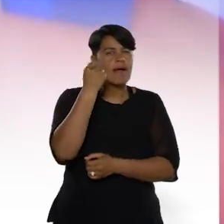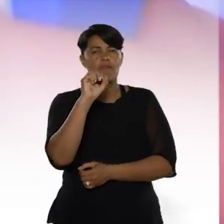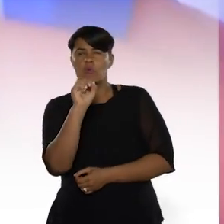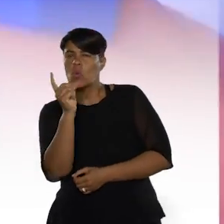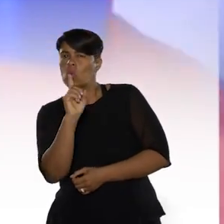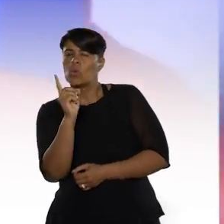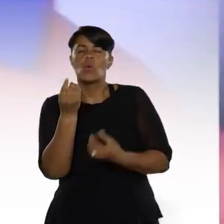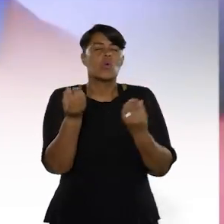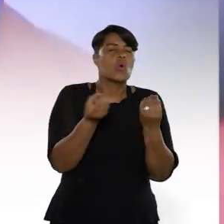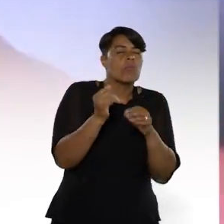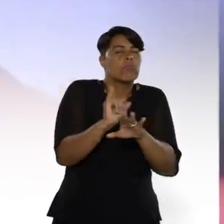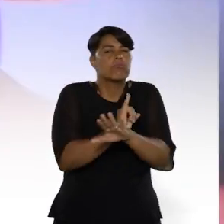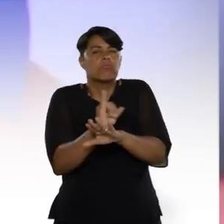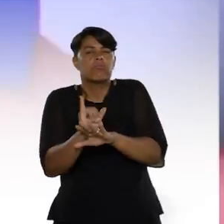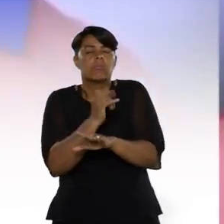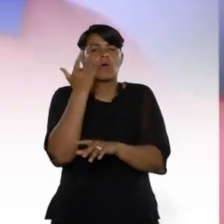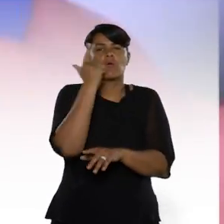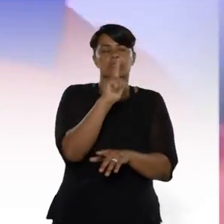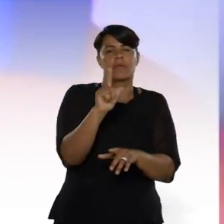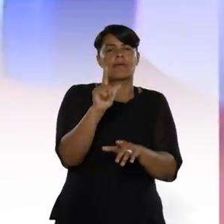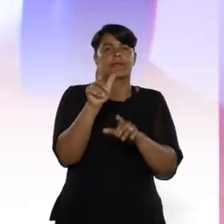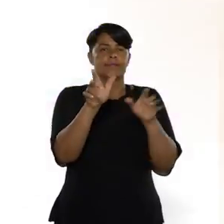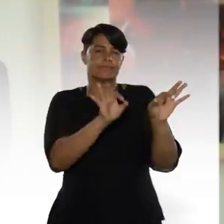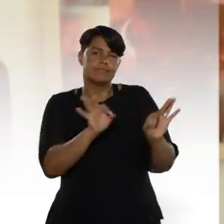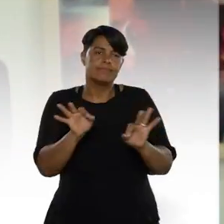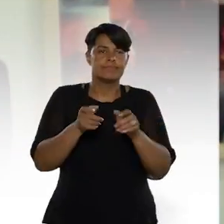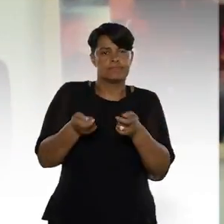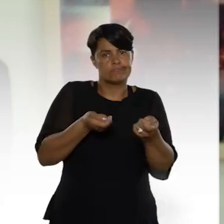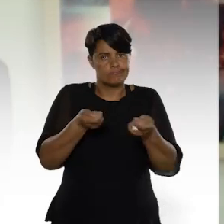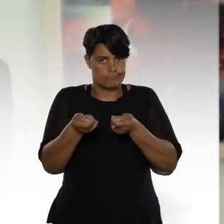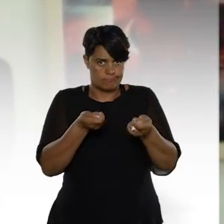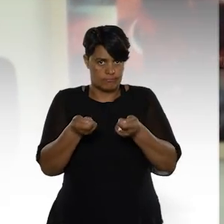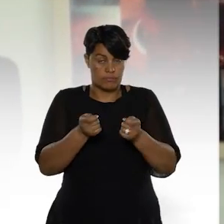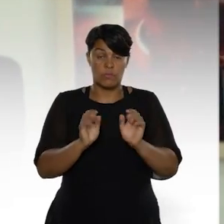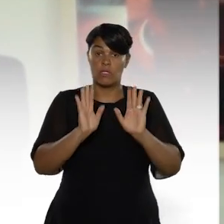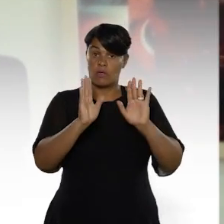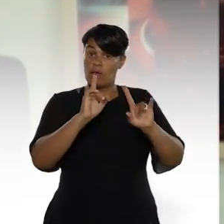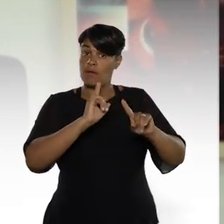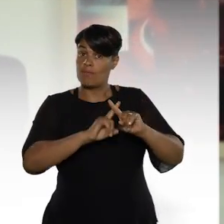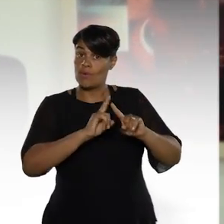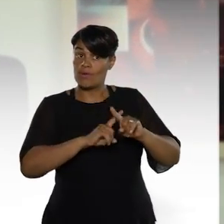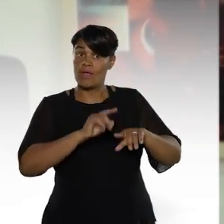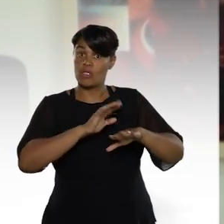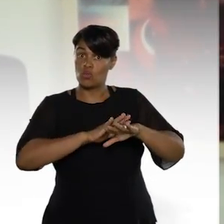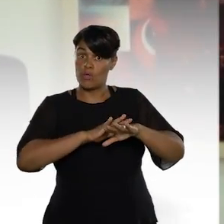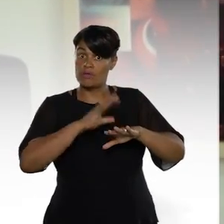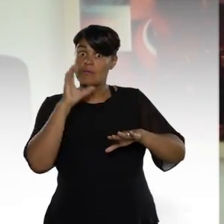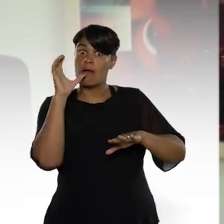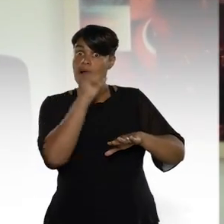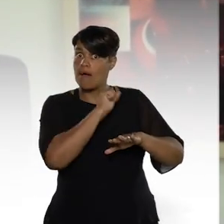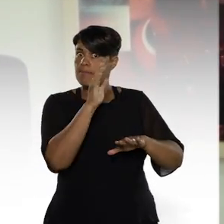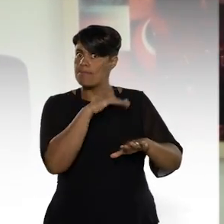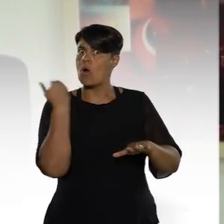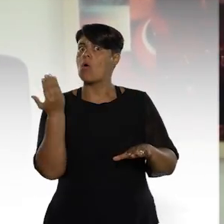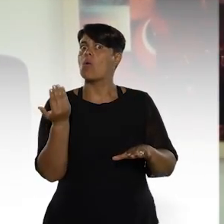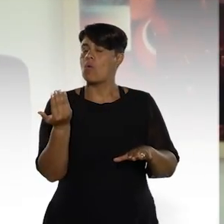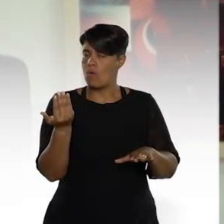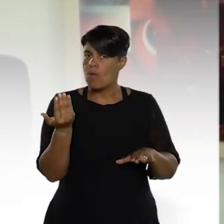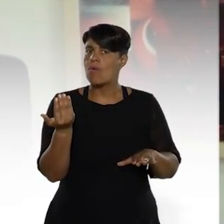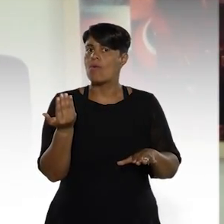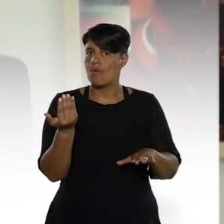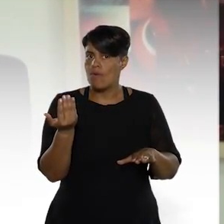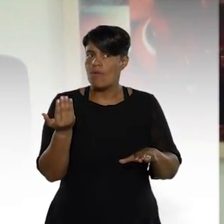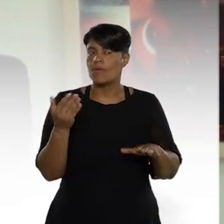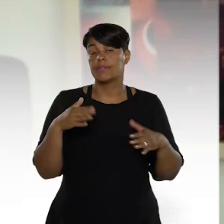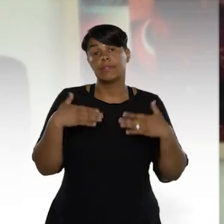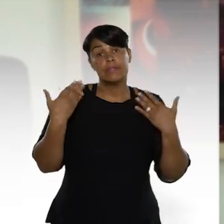as possíveis estratégias para o controle do problema. É uma doença muito aguda, então ela pode matar em questão de horas. Então,